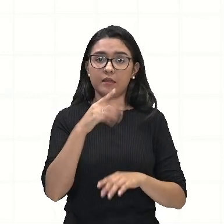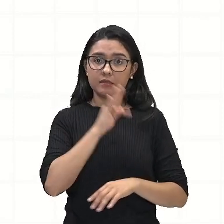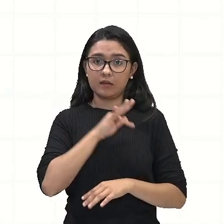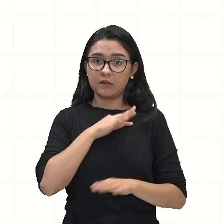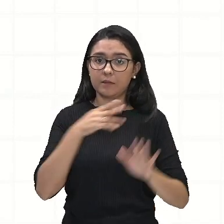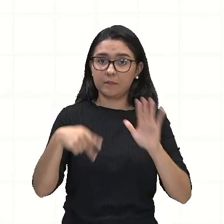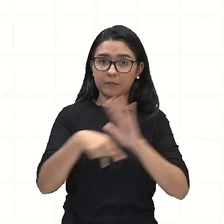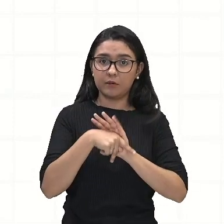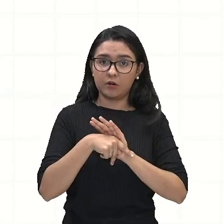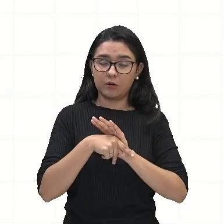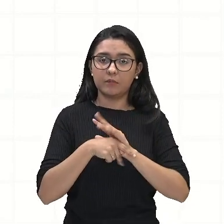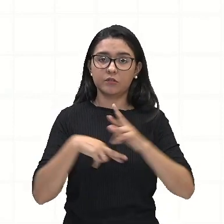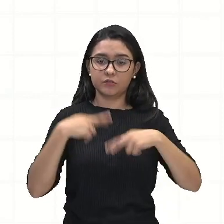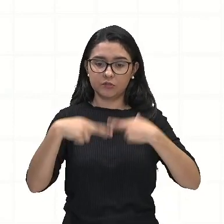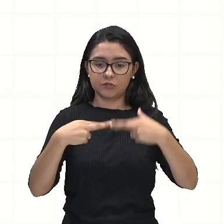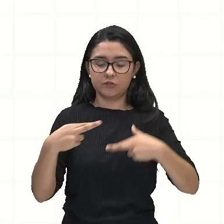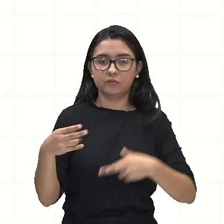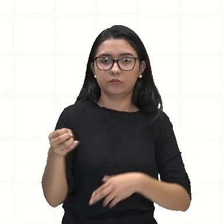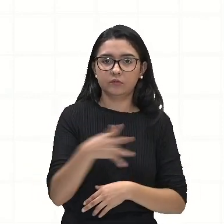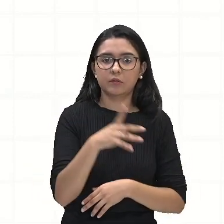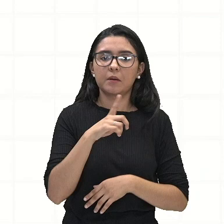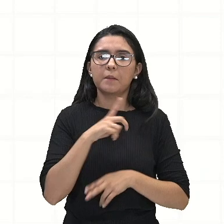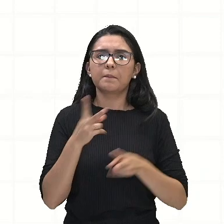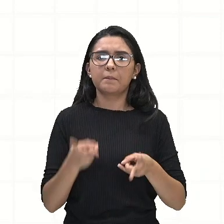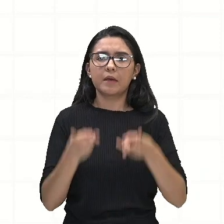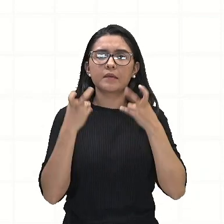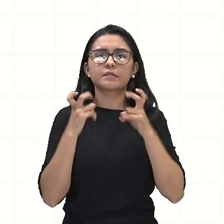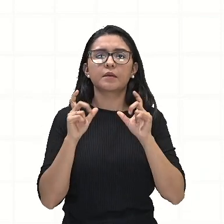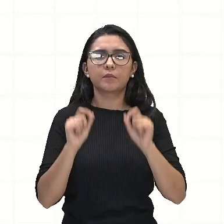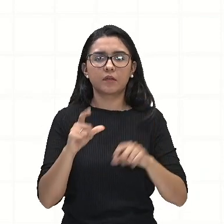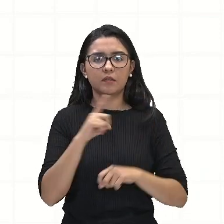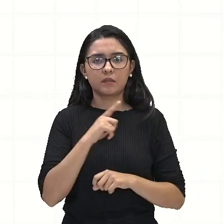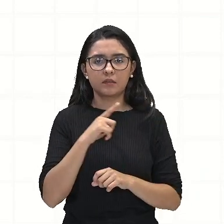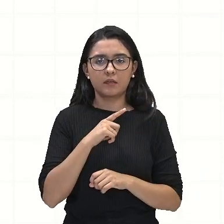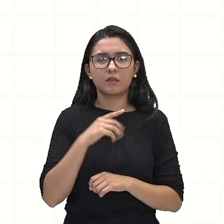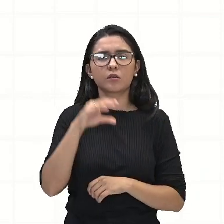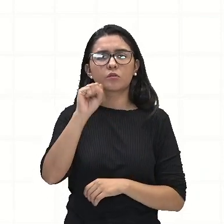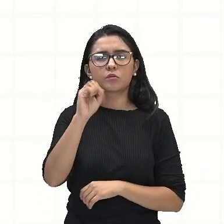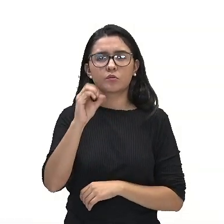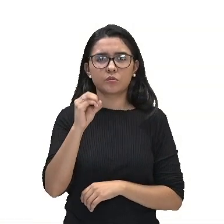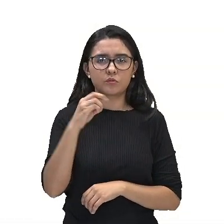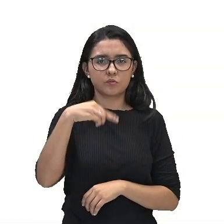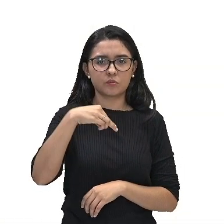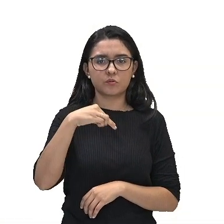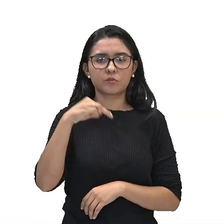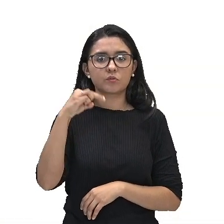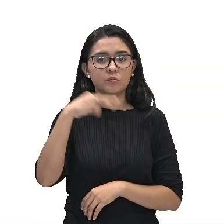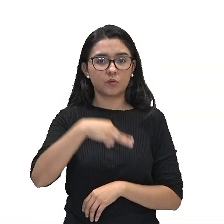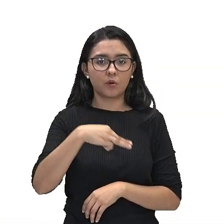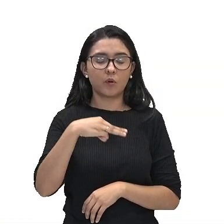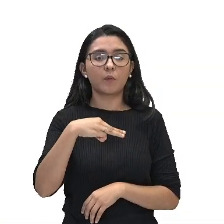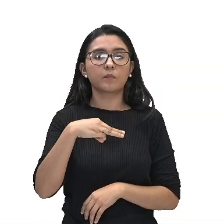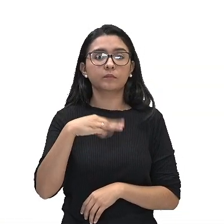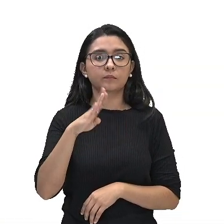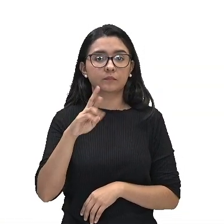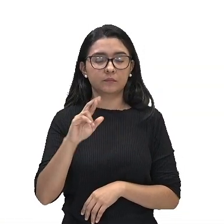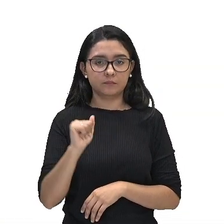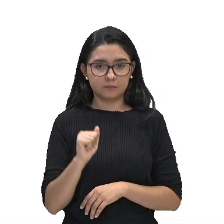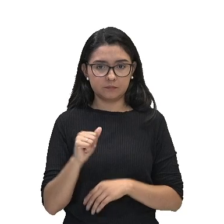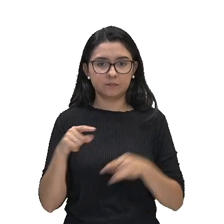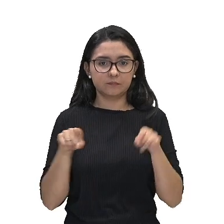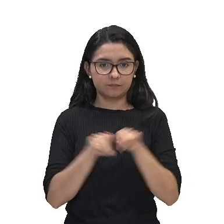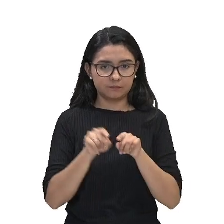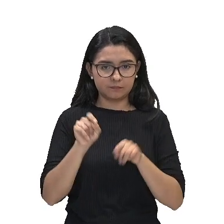renascentistas. Observem aí que eu tenho o jogo de sombra, né? E para poder fazer aí a questão de profundidade. De acordo